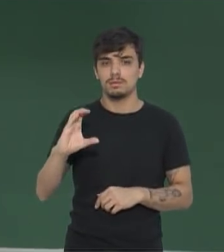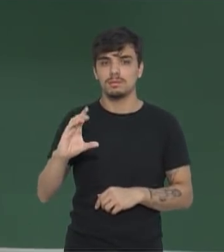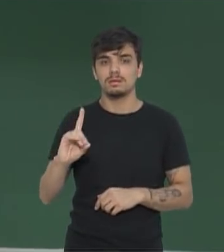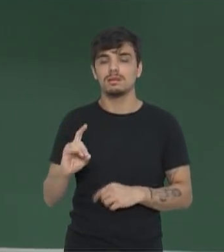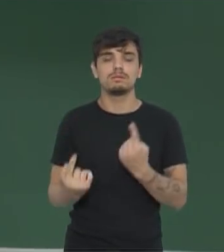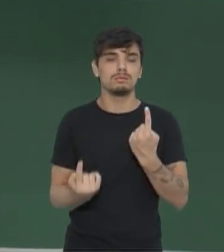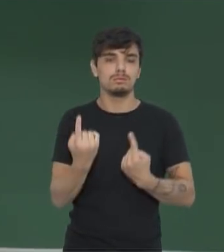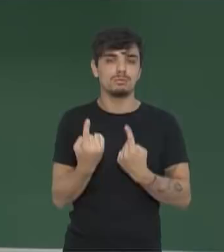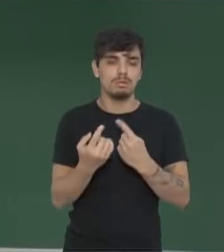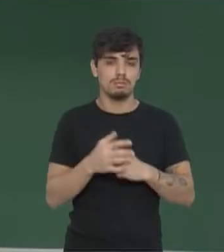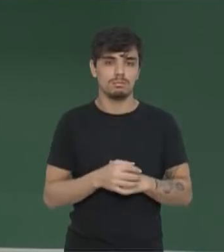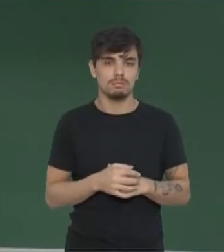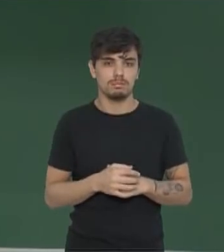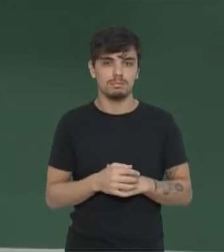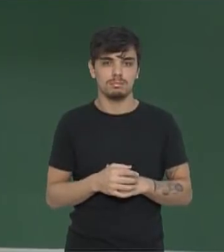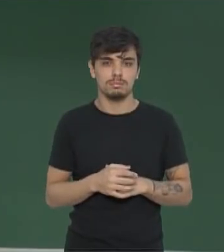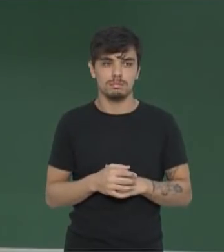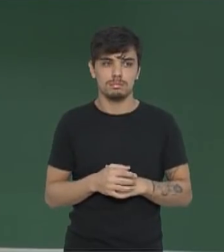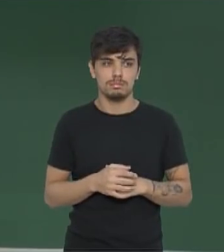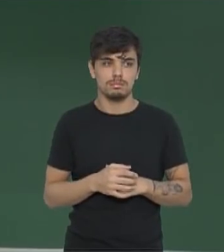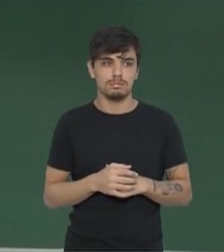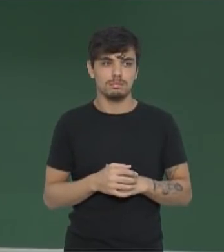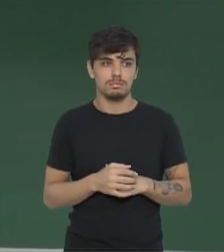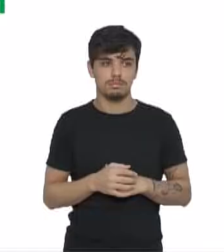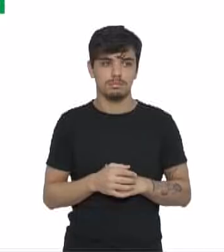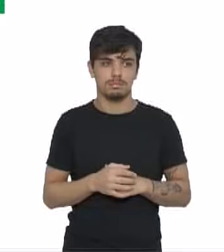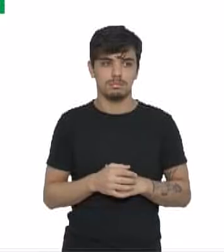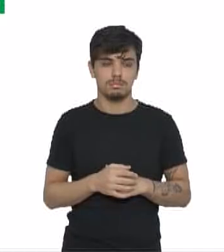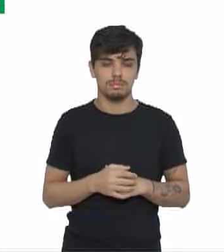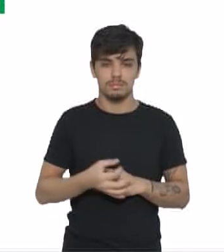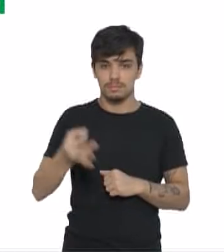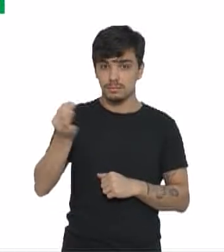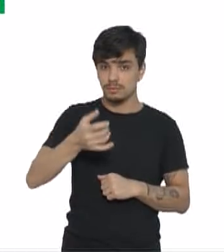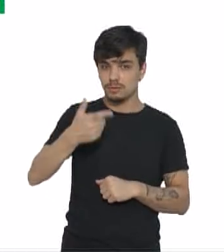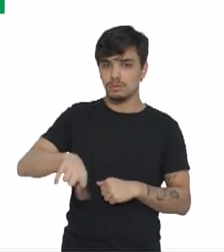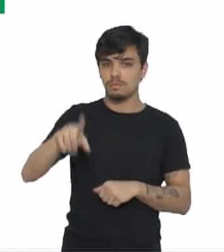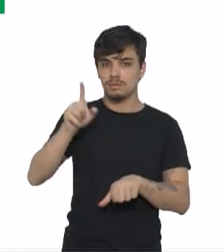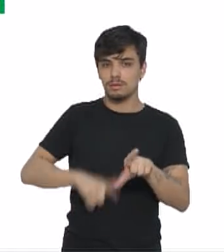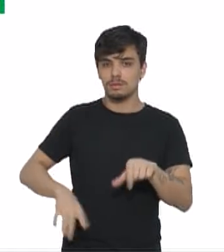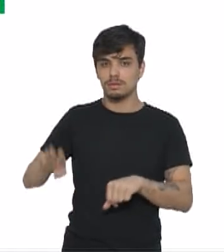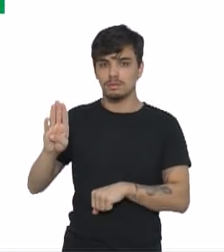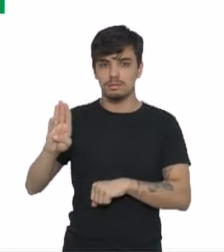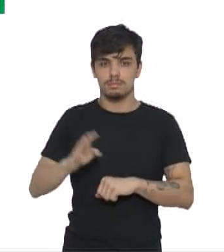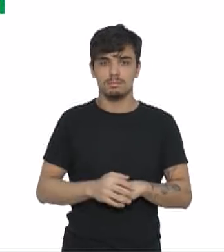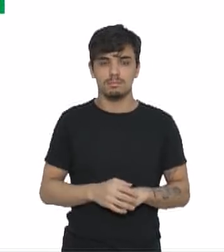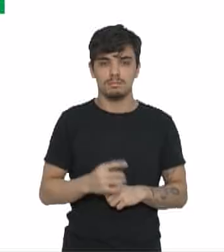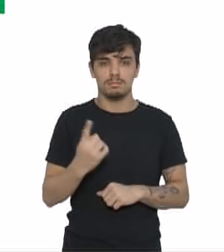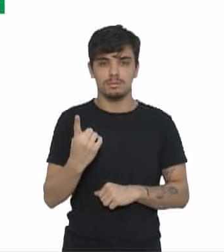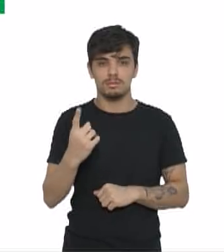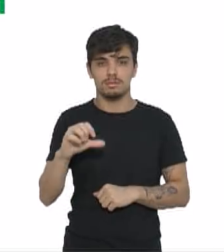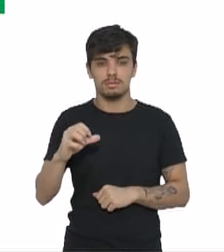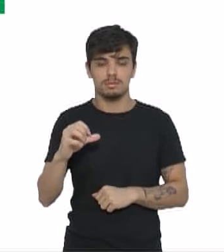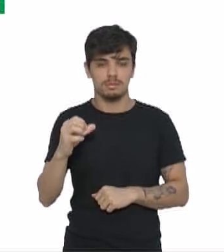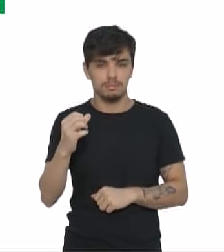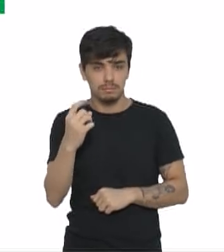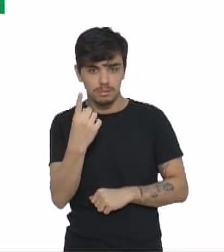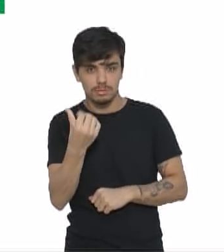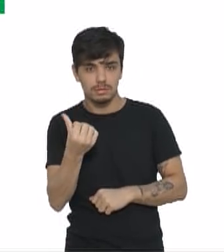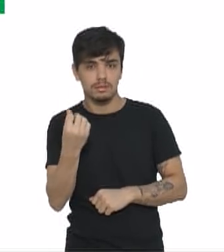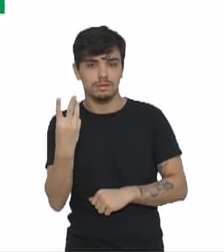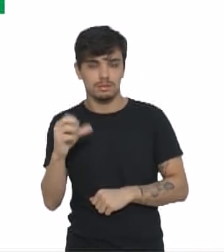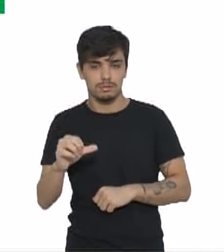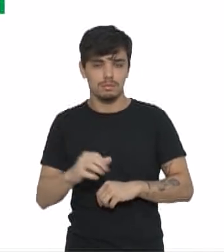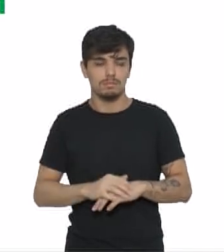Letra... Muito bem, acertou de novo. Letra B, 1139, quando Afonso